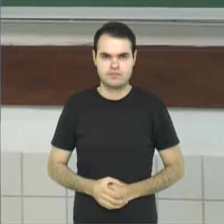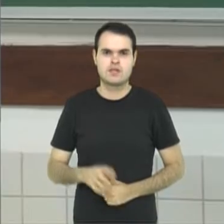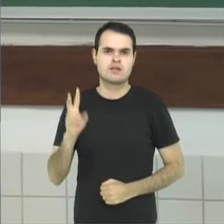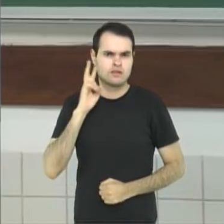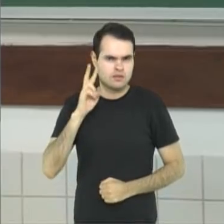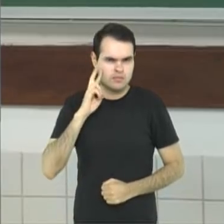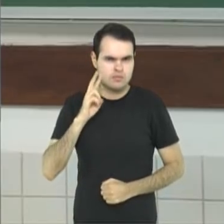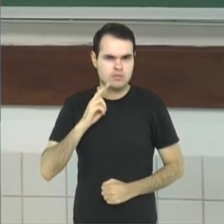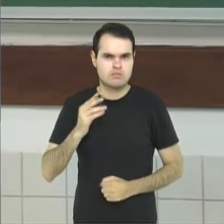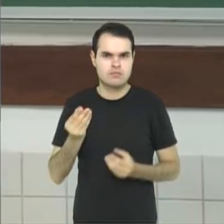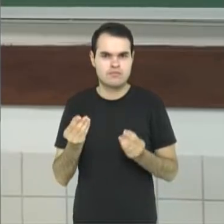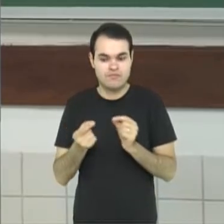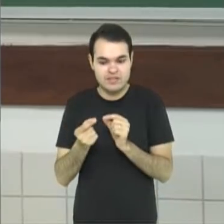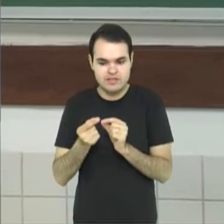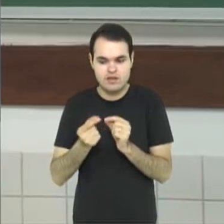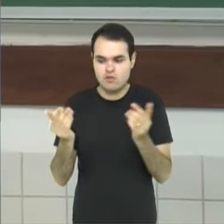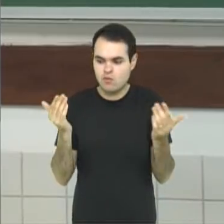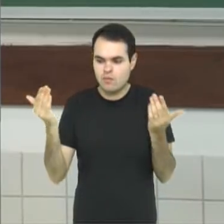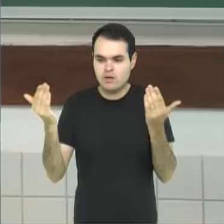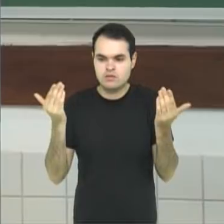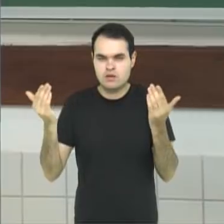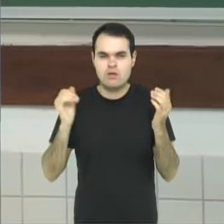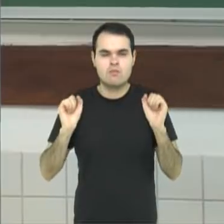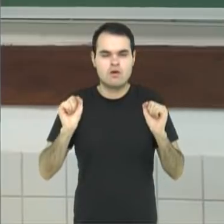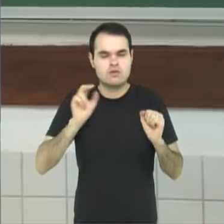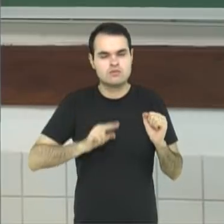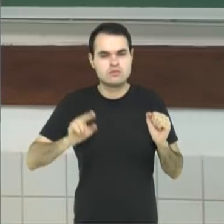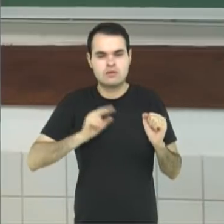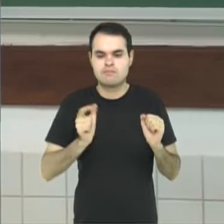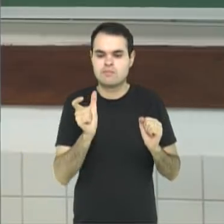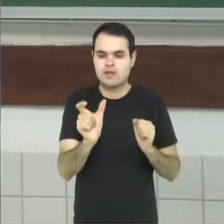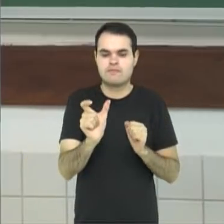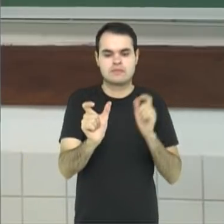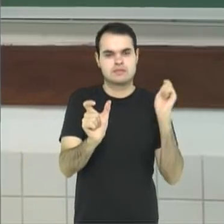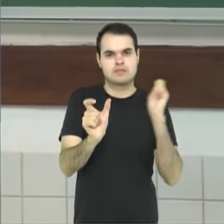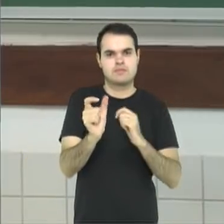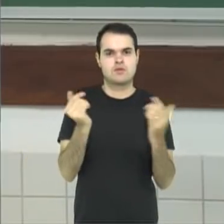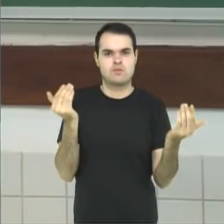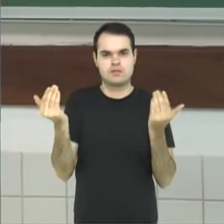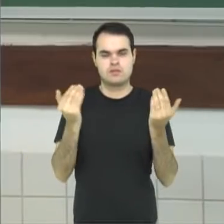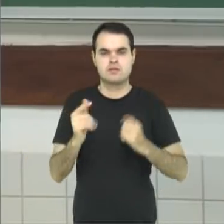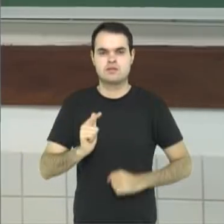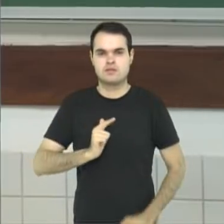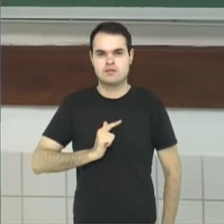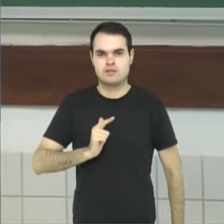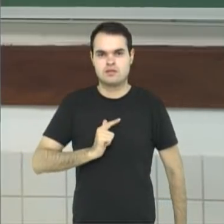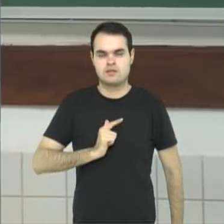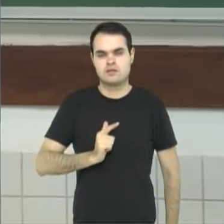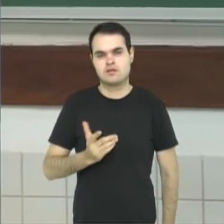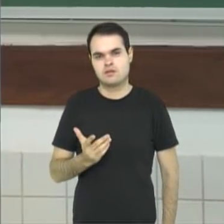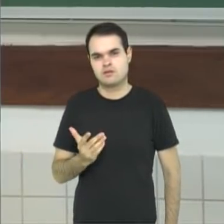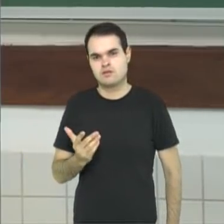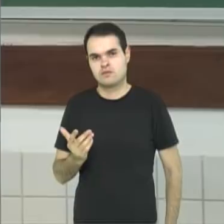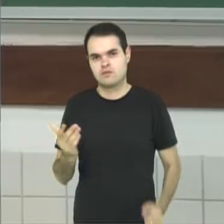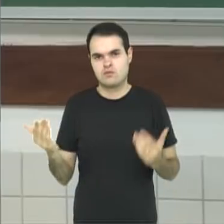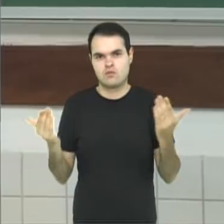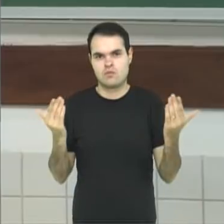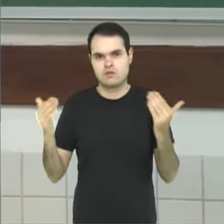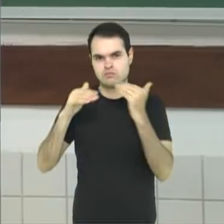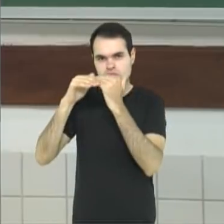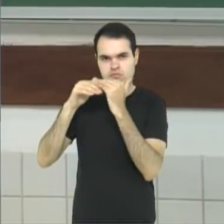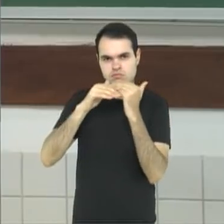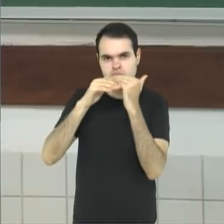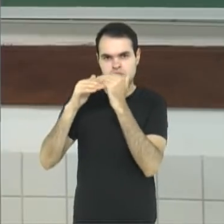gente estabelecer comparação, eu posso usar alguns elementos comparativos, né? A gente tem ali as comparações de